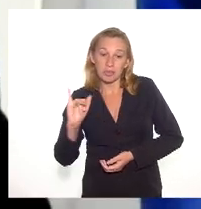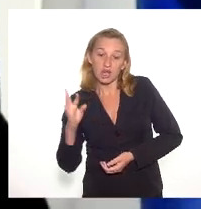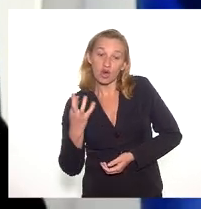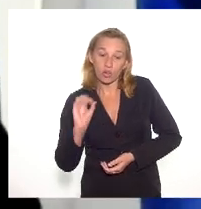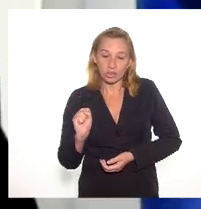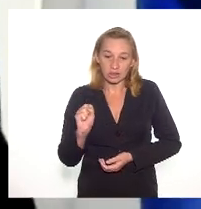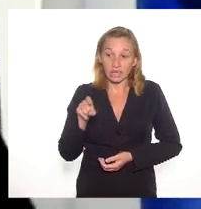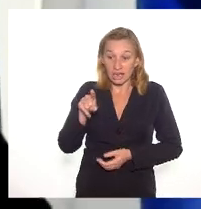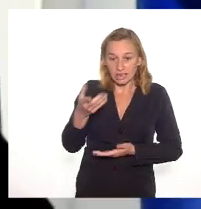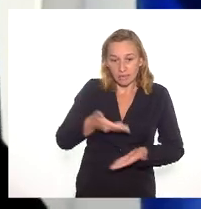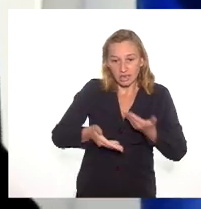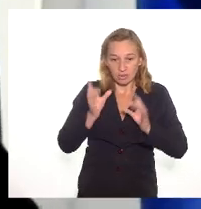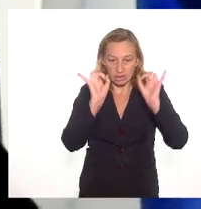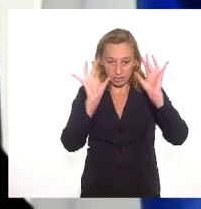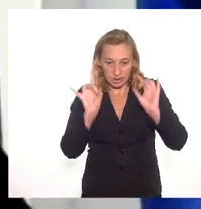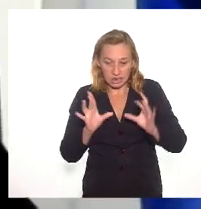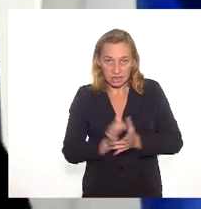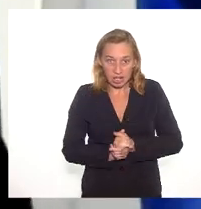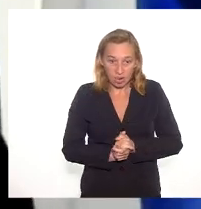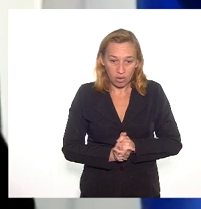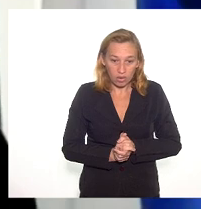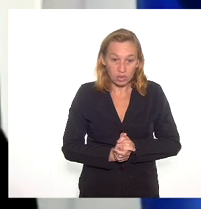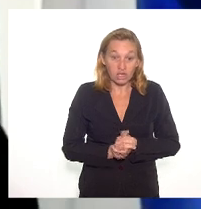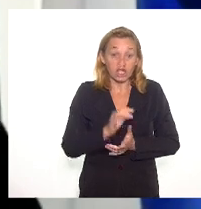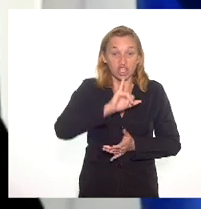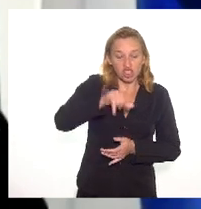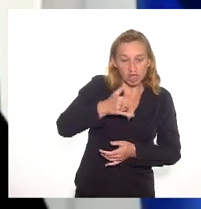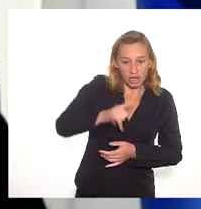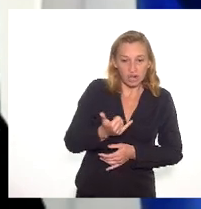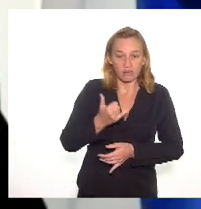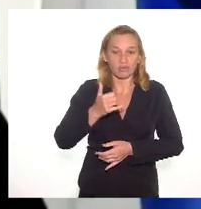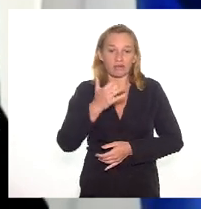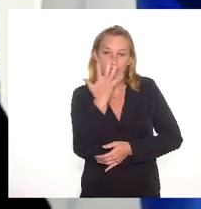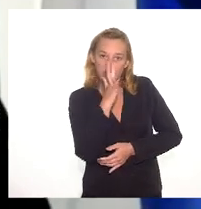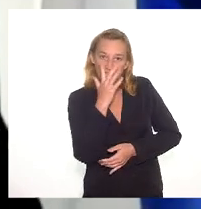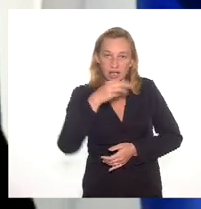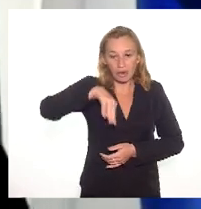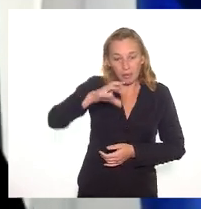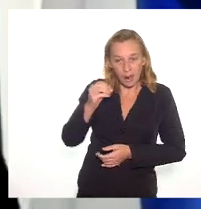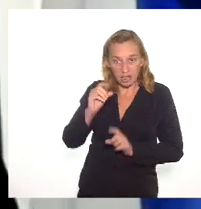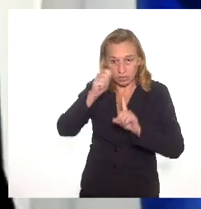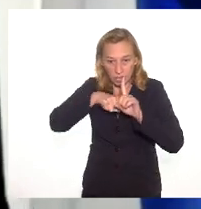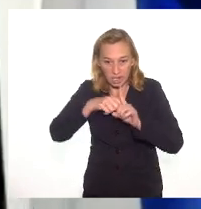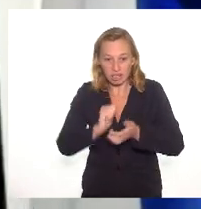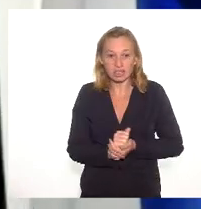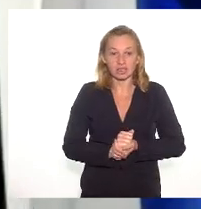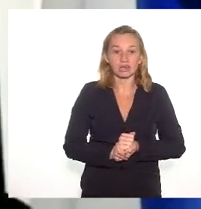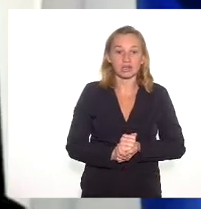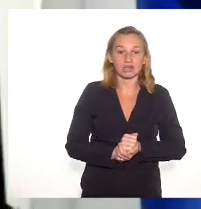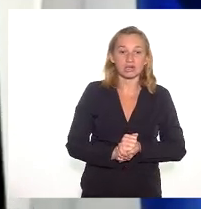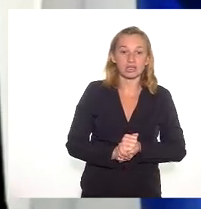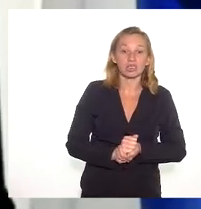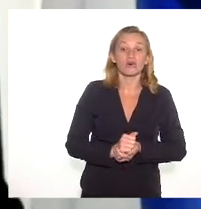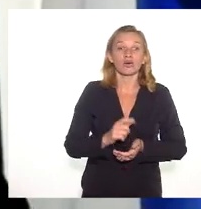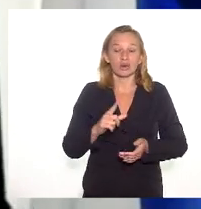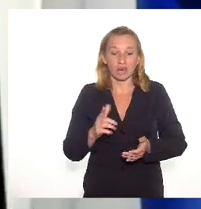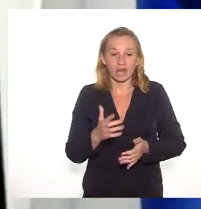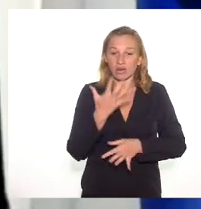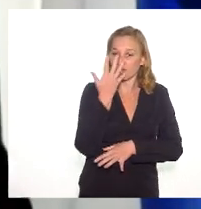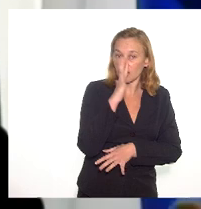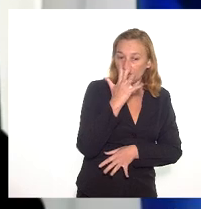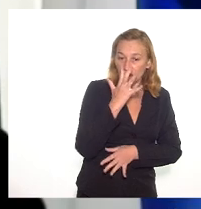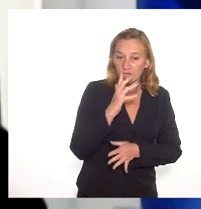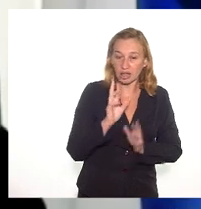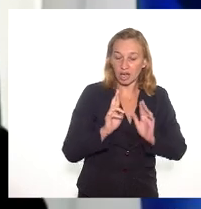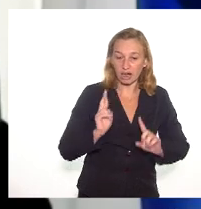Essa participação especial é referente a janeiro, fevereiro e março. A participação que caiu em fevereiro é referente